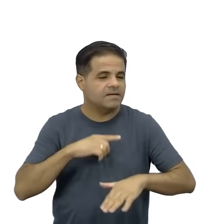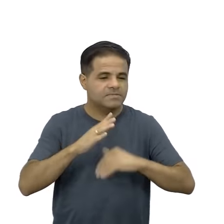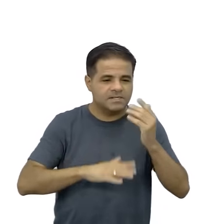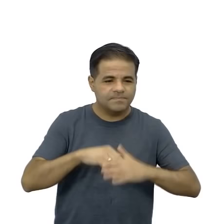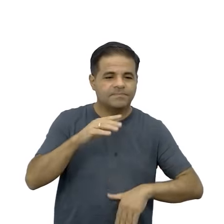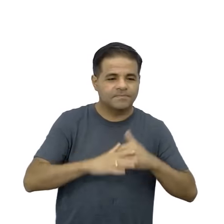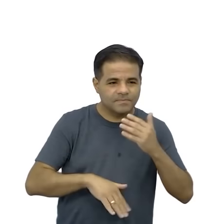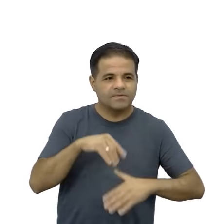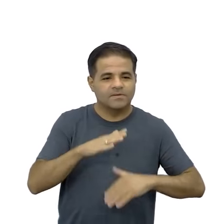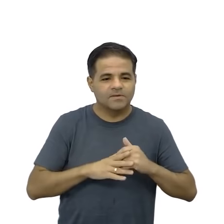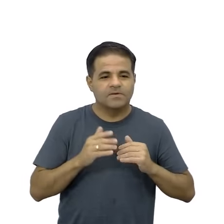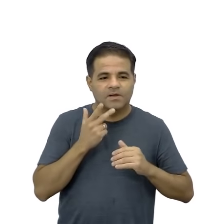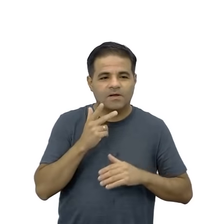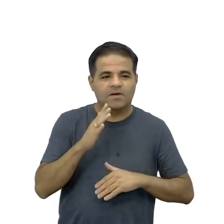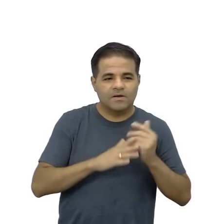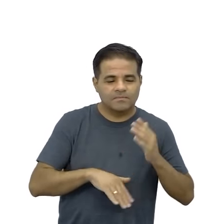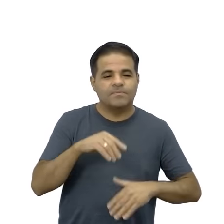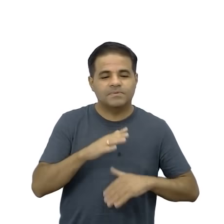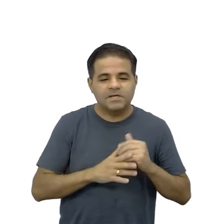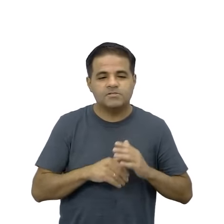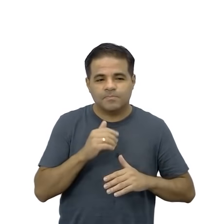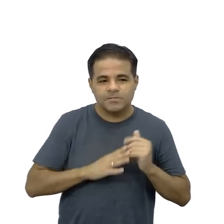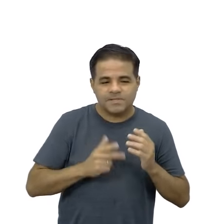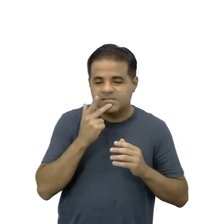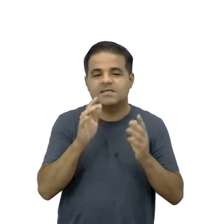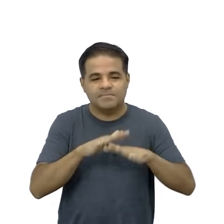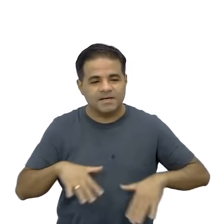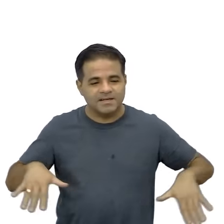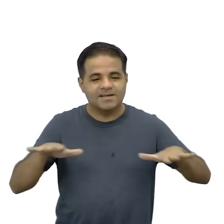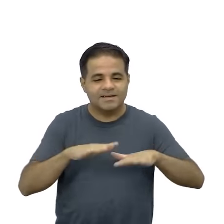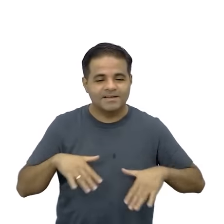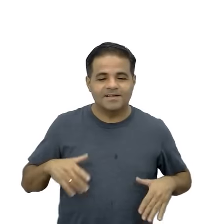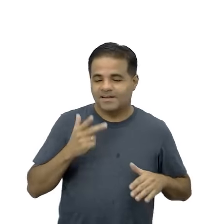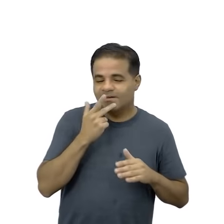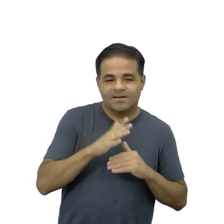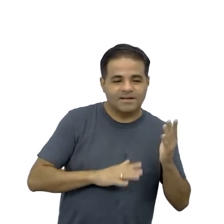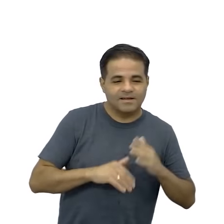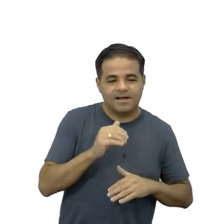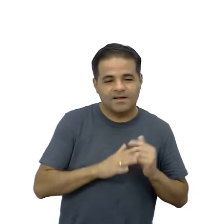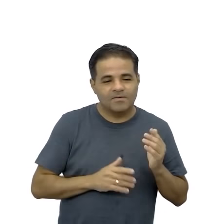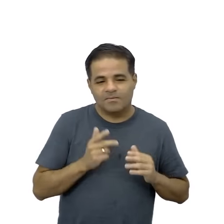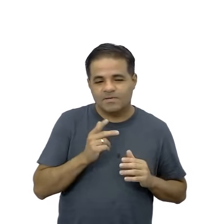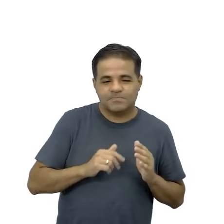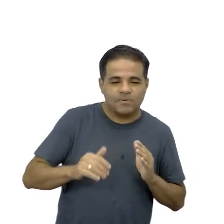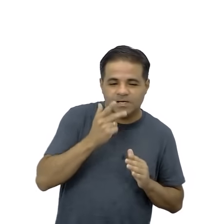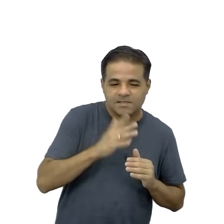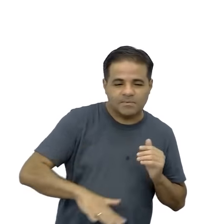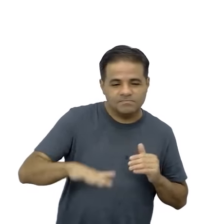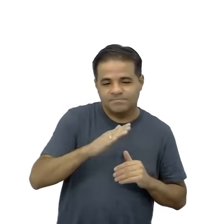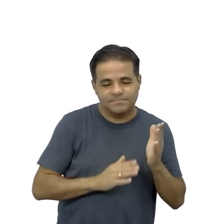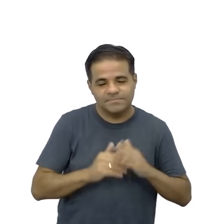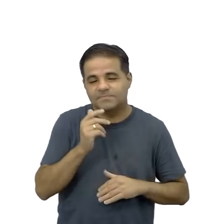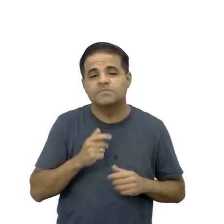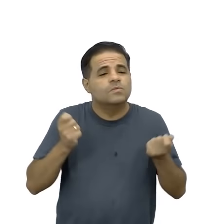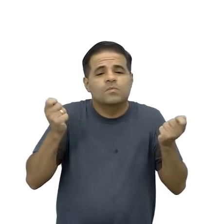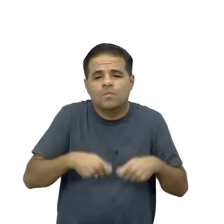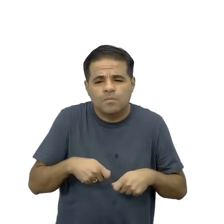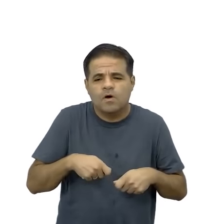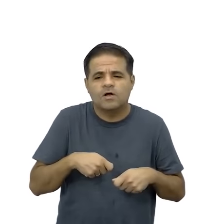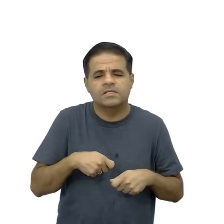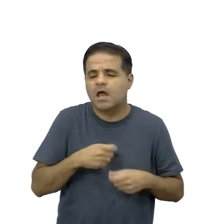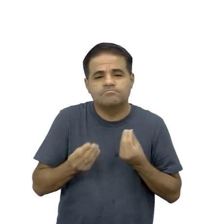posso fazer para melhorar, para fazer com que esses movimentos, né, de estudantes que estão entre o muito baixo e o baixo, como é que eles